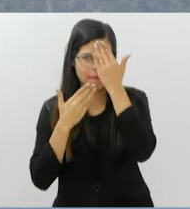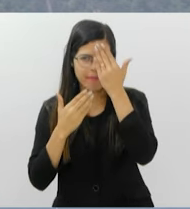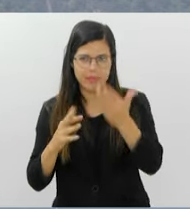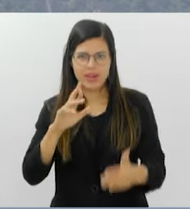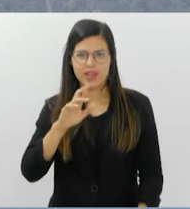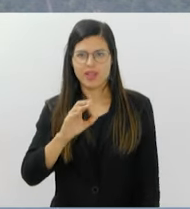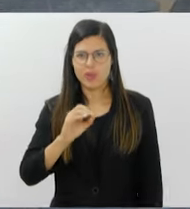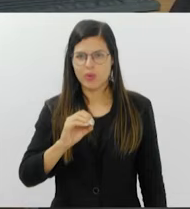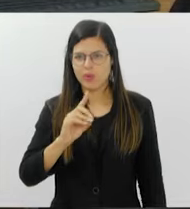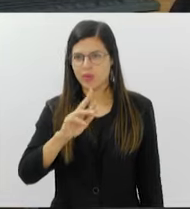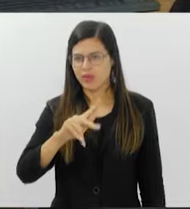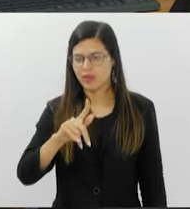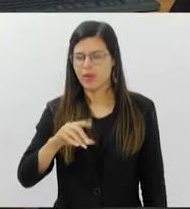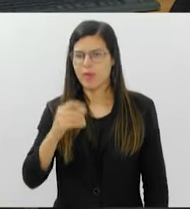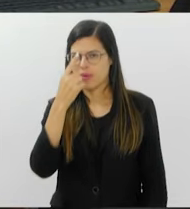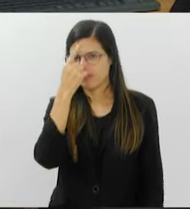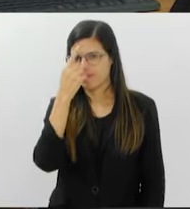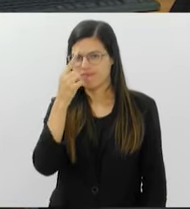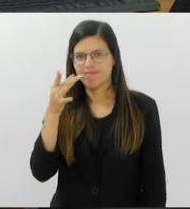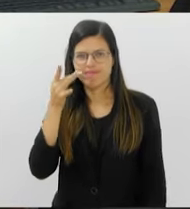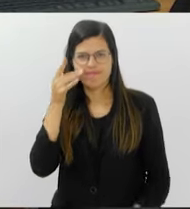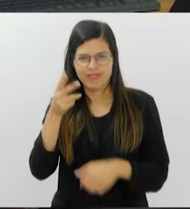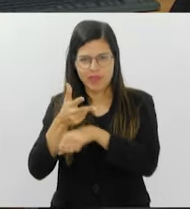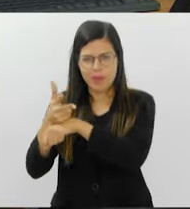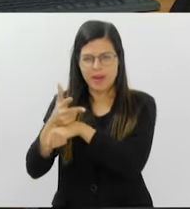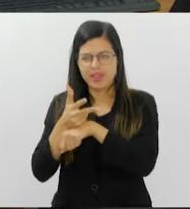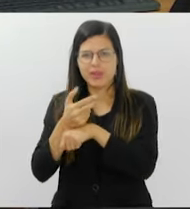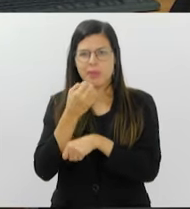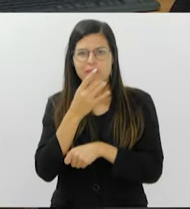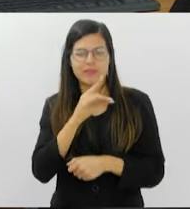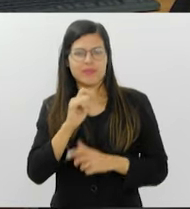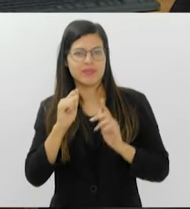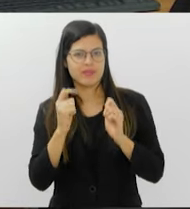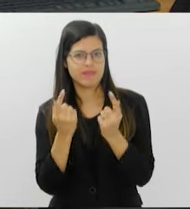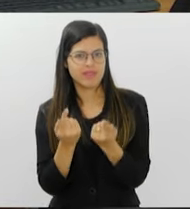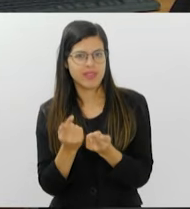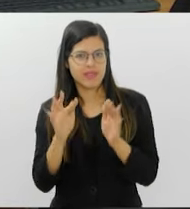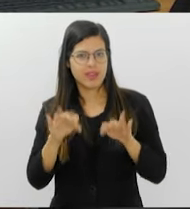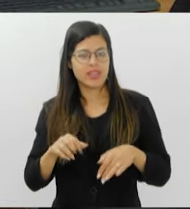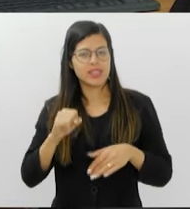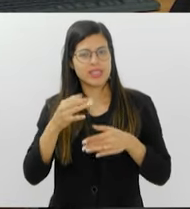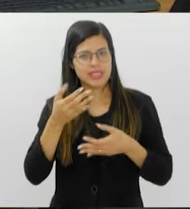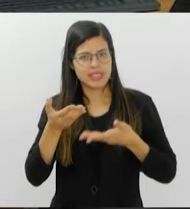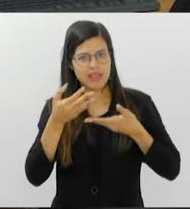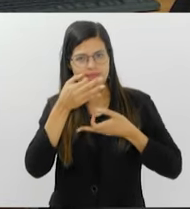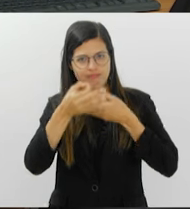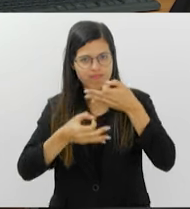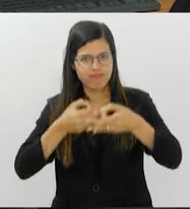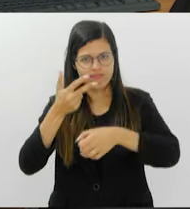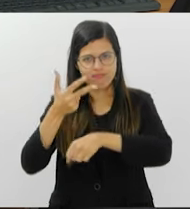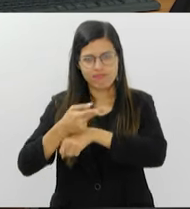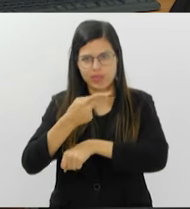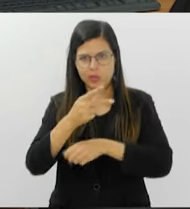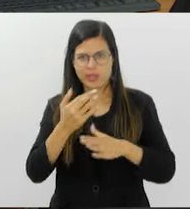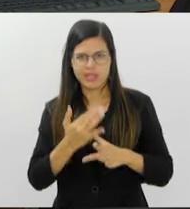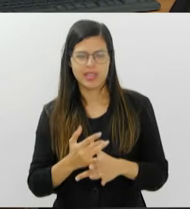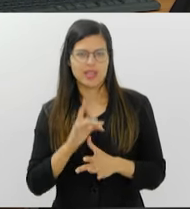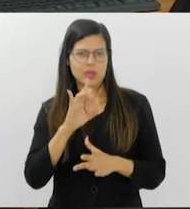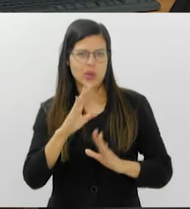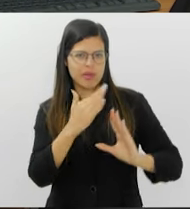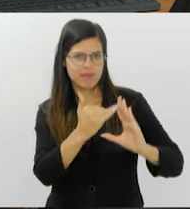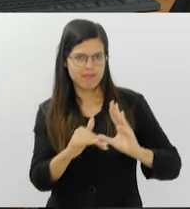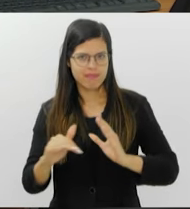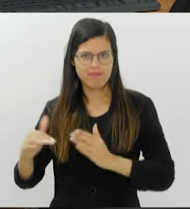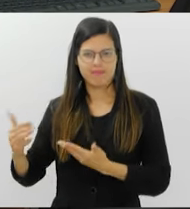Rodrigo Melo, pelas imagens ao vivo. O Bom Dia Alerj termina aqui. Se você quiser enviar sugestões ou vídeos aí da sua cidade, é só acessar nosso e-mail